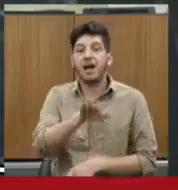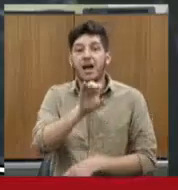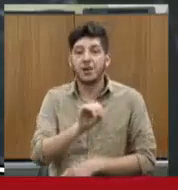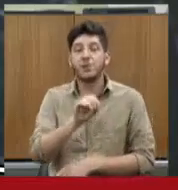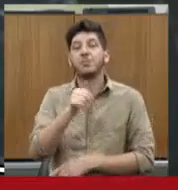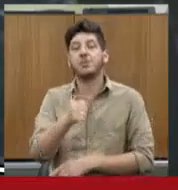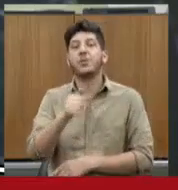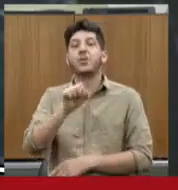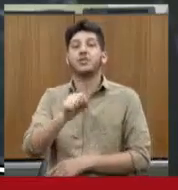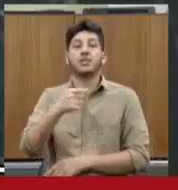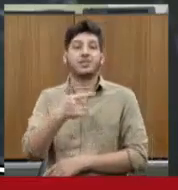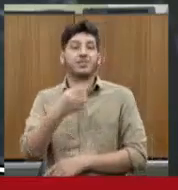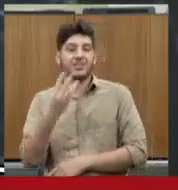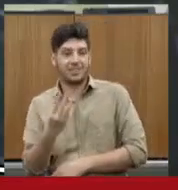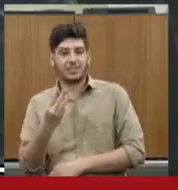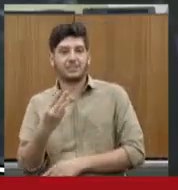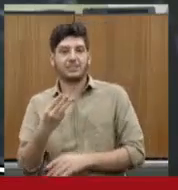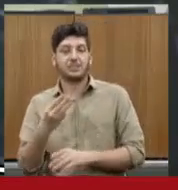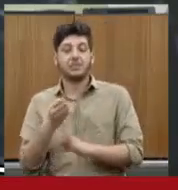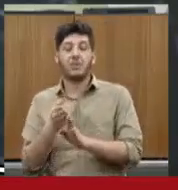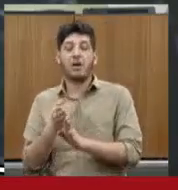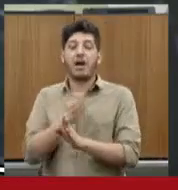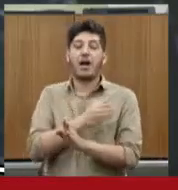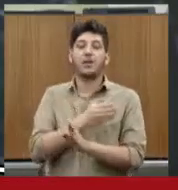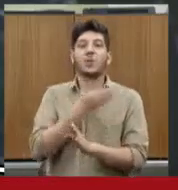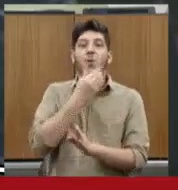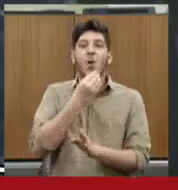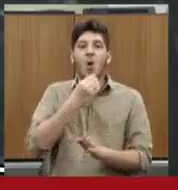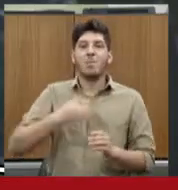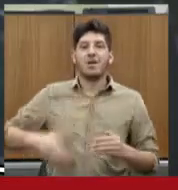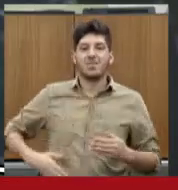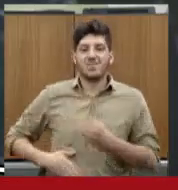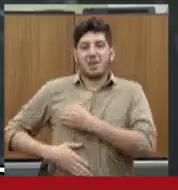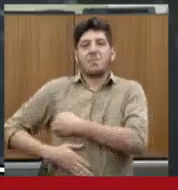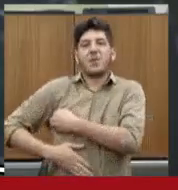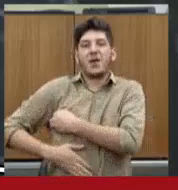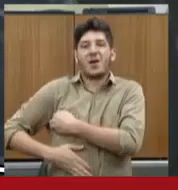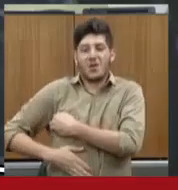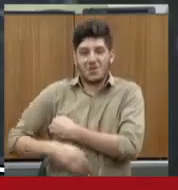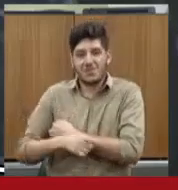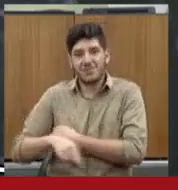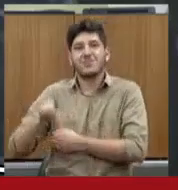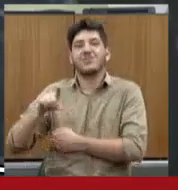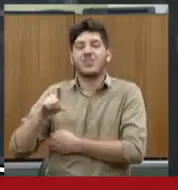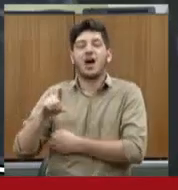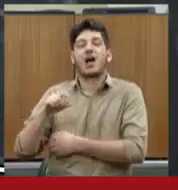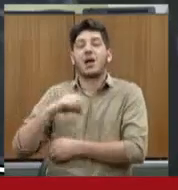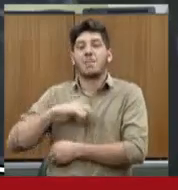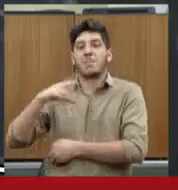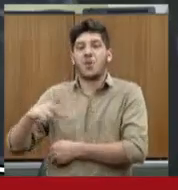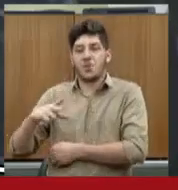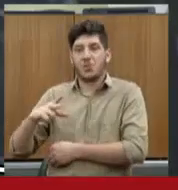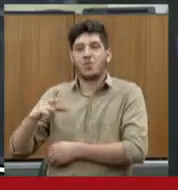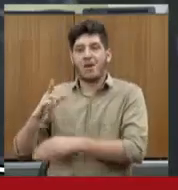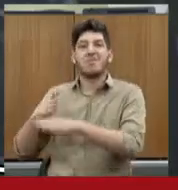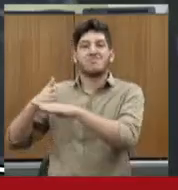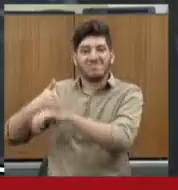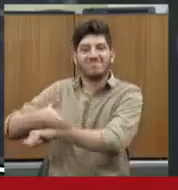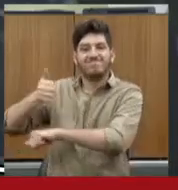antes, Napoleão invade Portugal, obriga a família real a fugir para o Brasil.